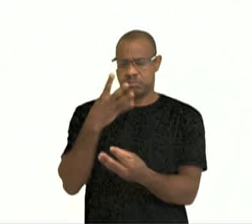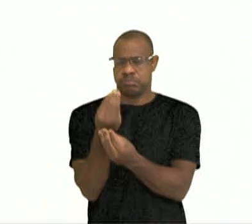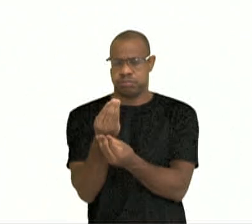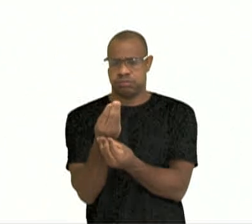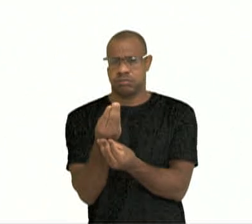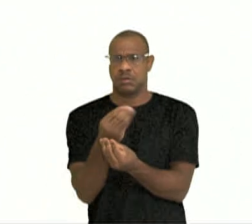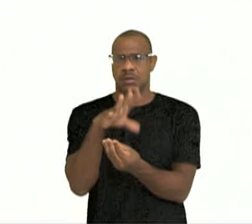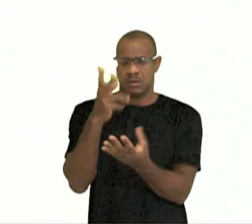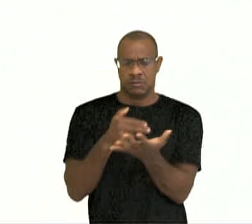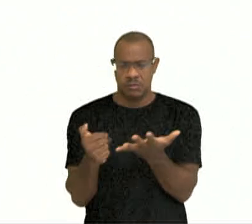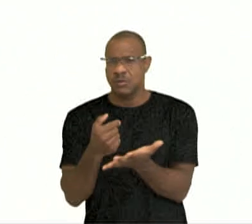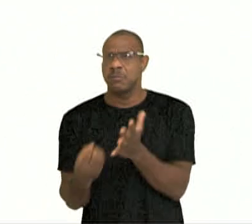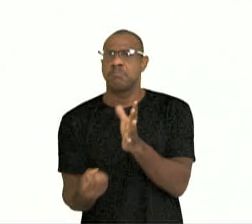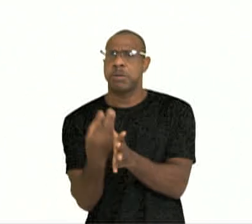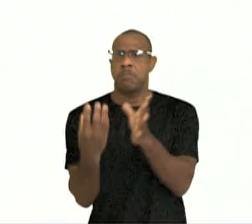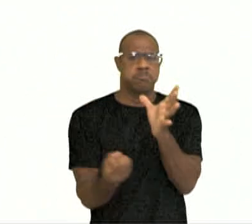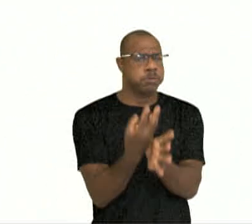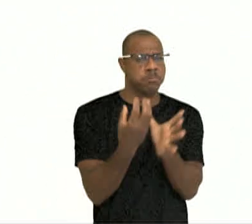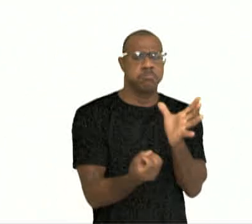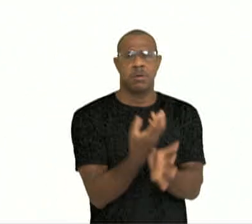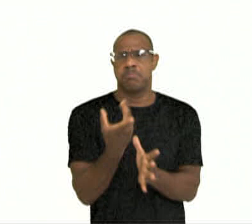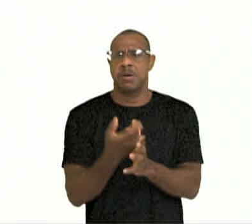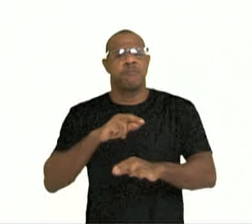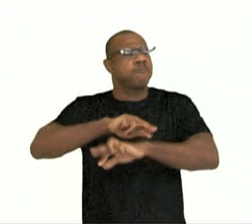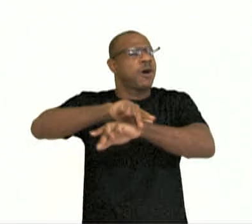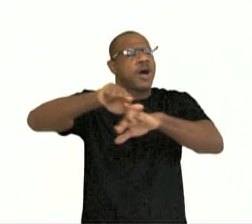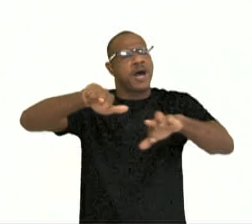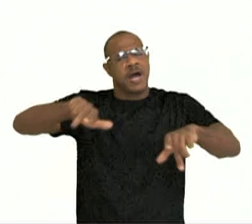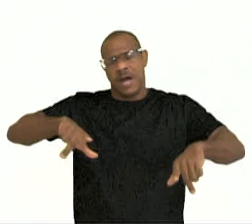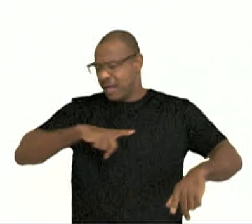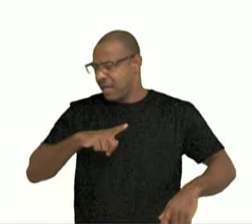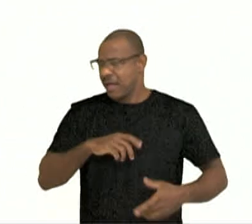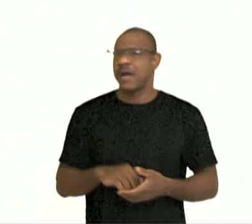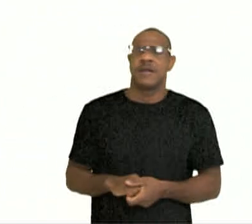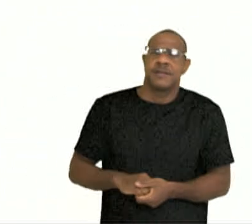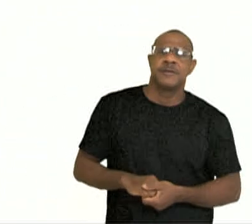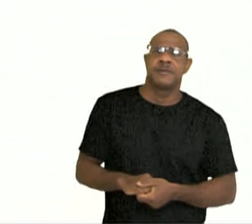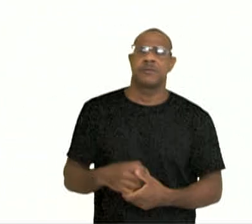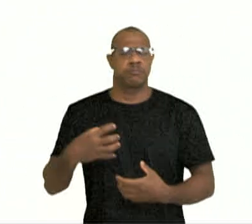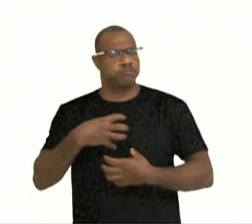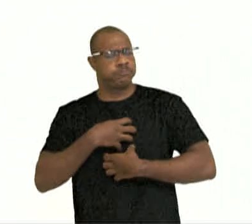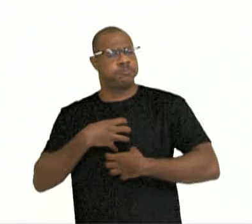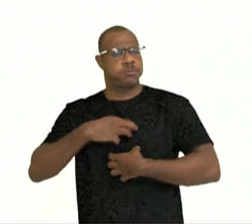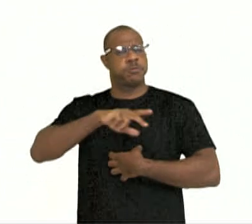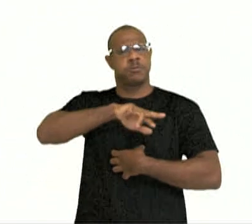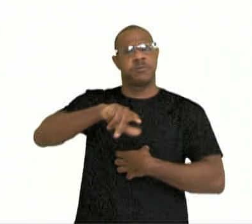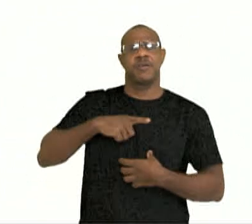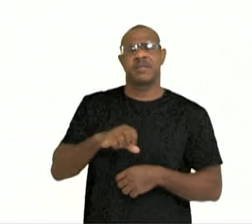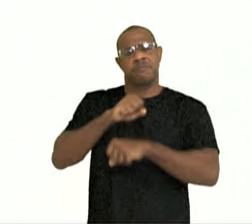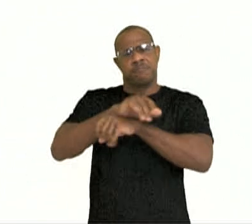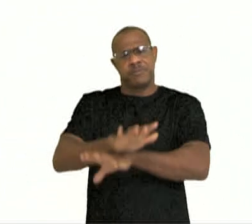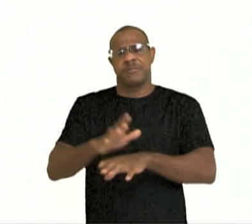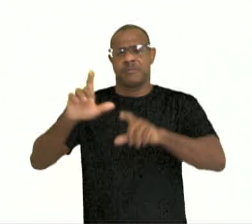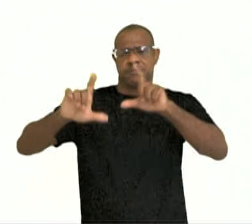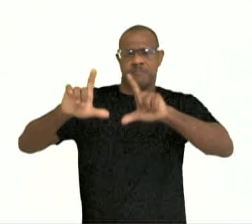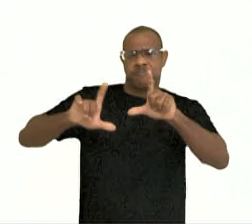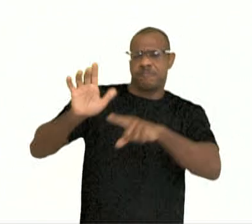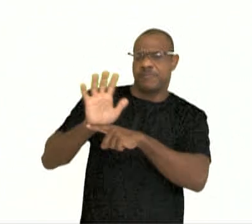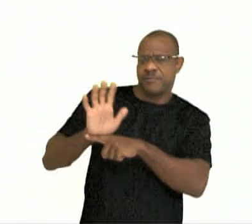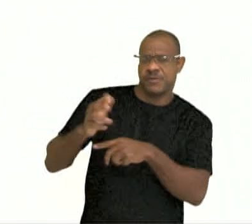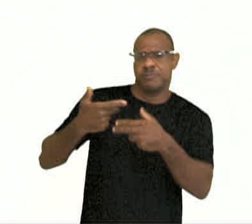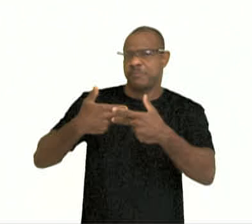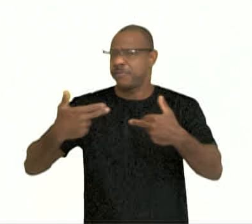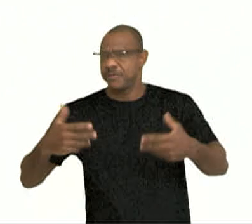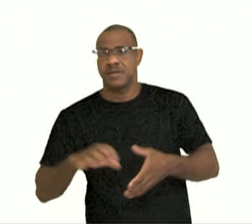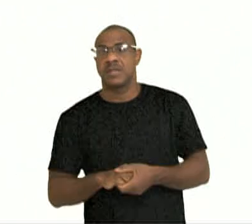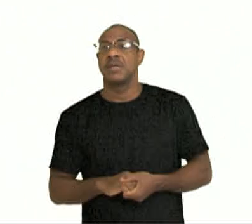surgir instalação artística, performance, happenings, videoarte, video performance, que tenta dar